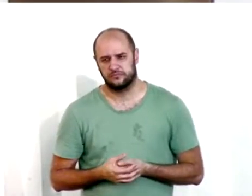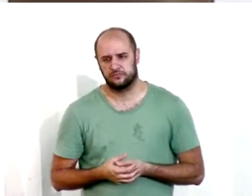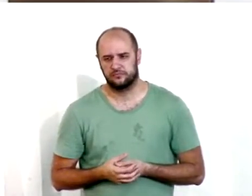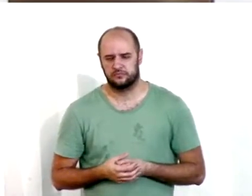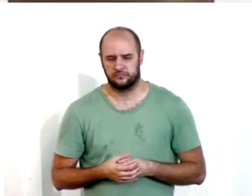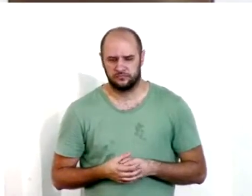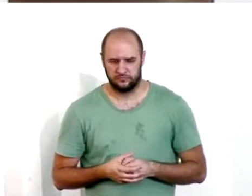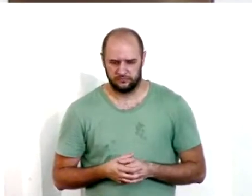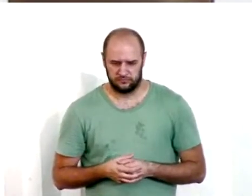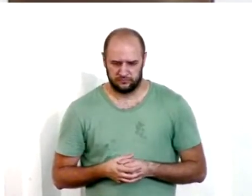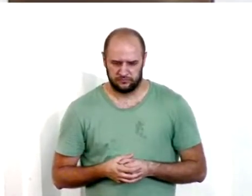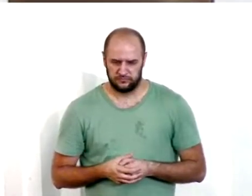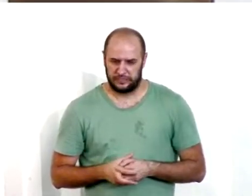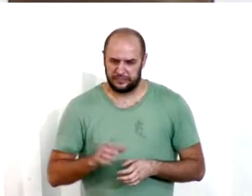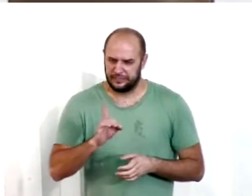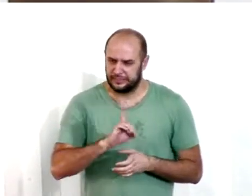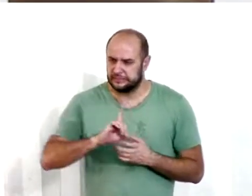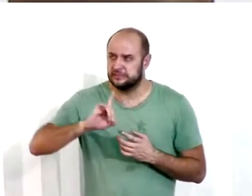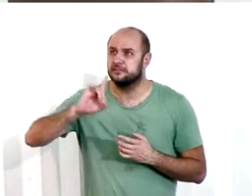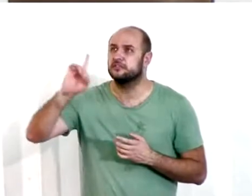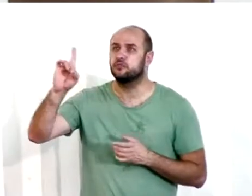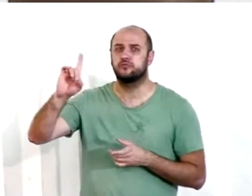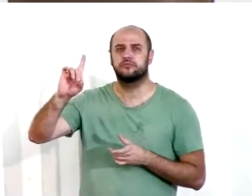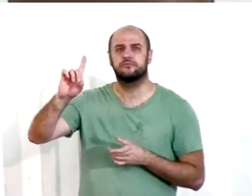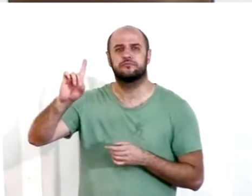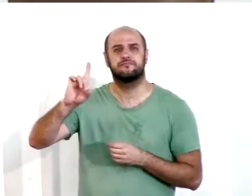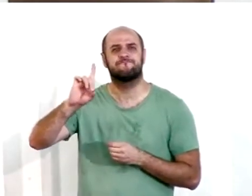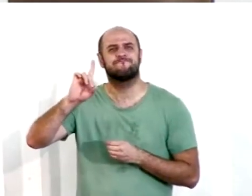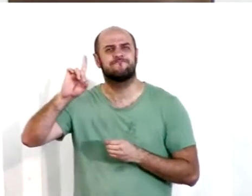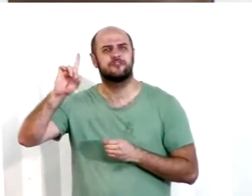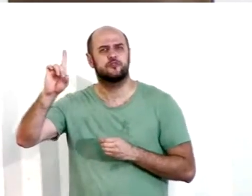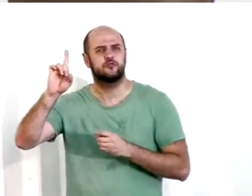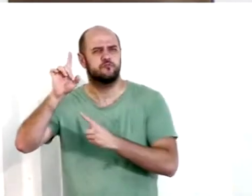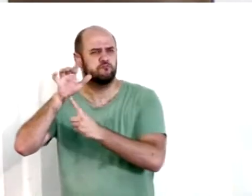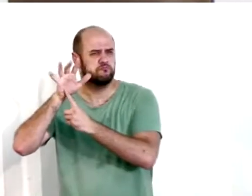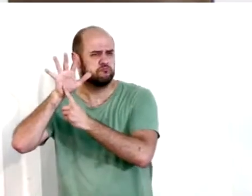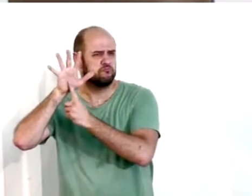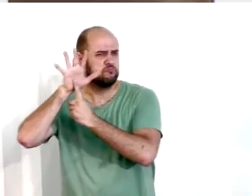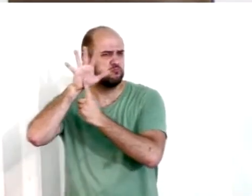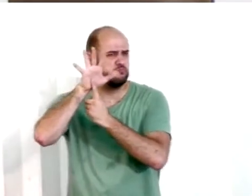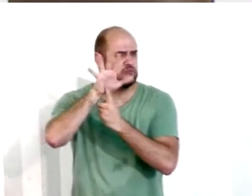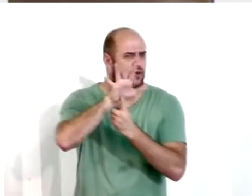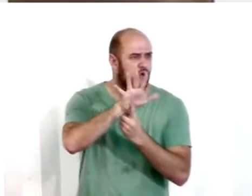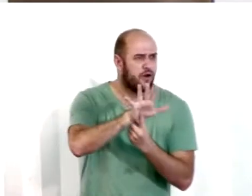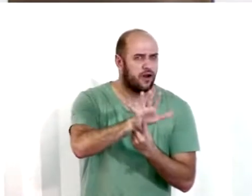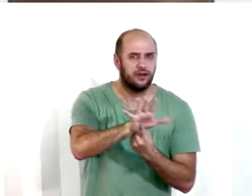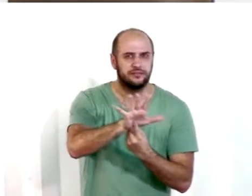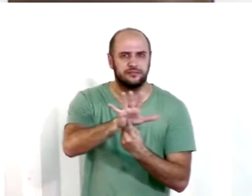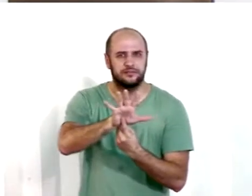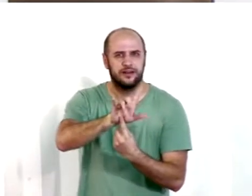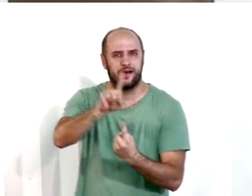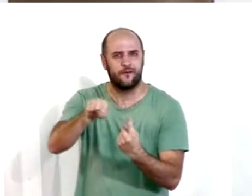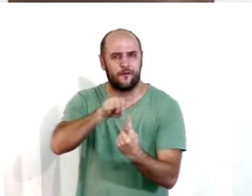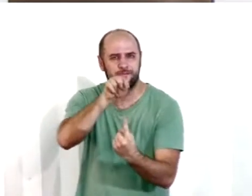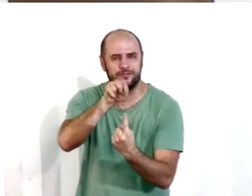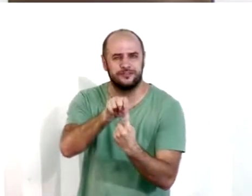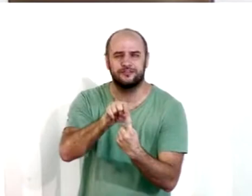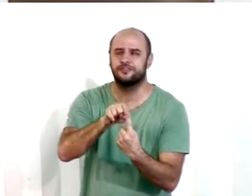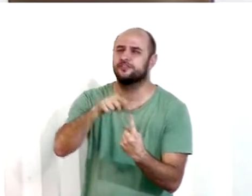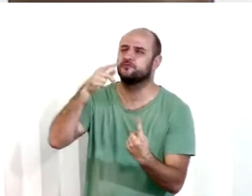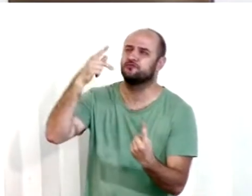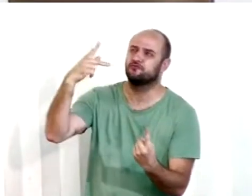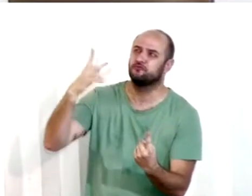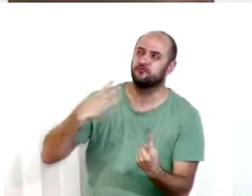complicado. Mas Deus está escancarando o bom propósito da sua